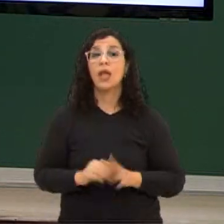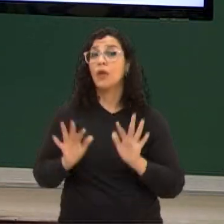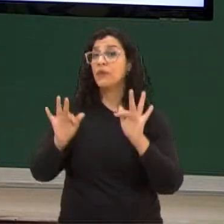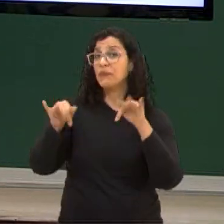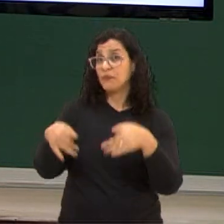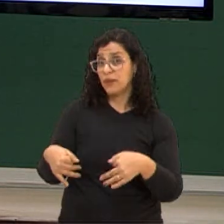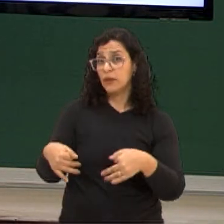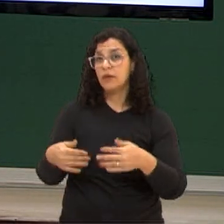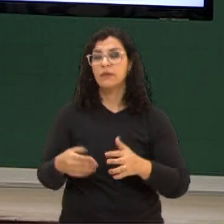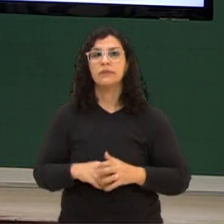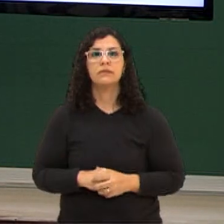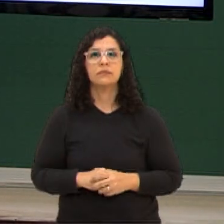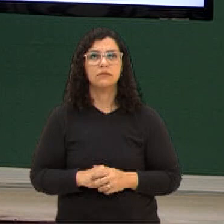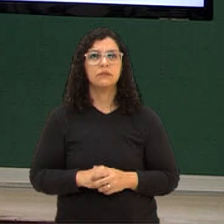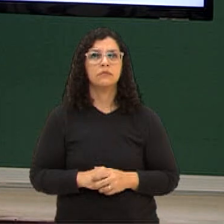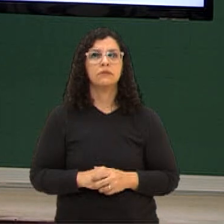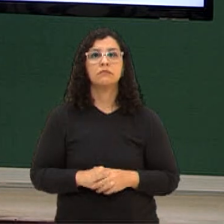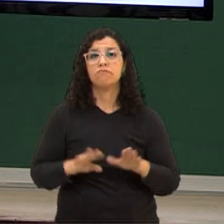Finalmente